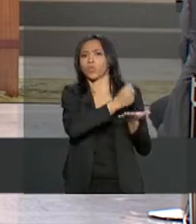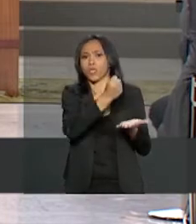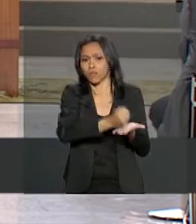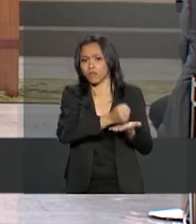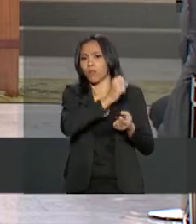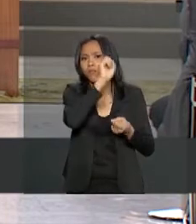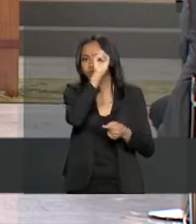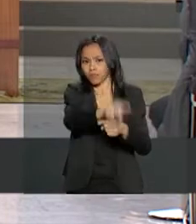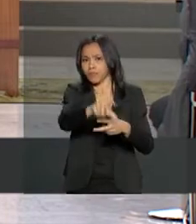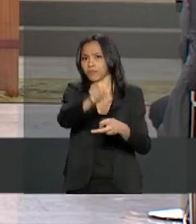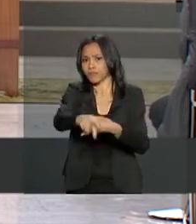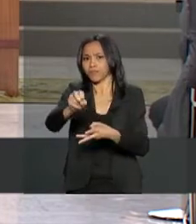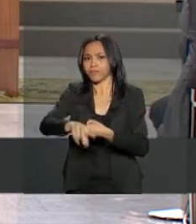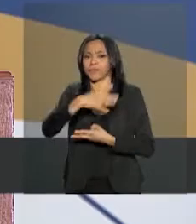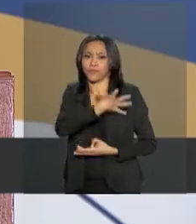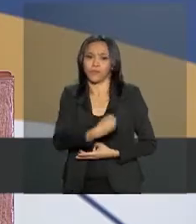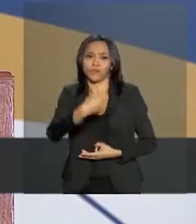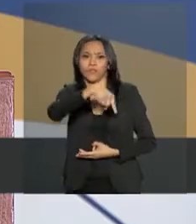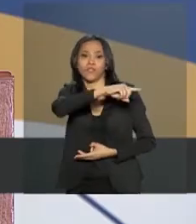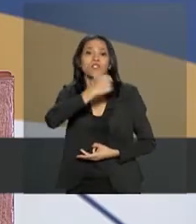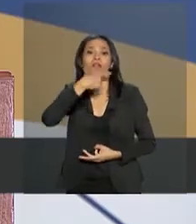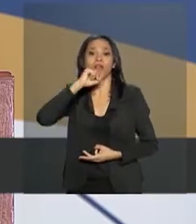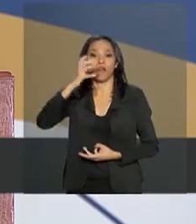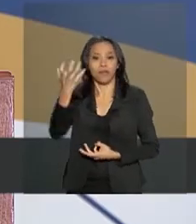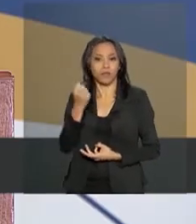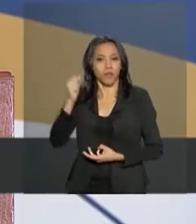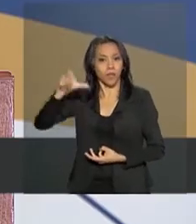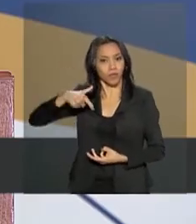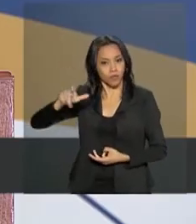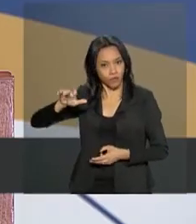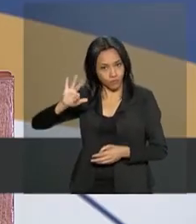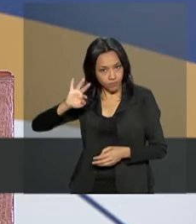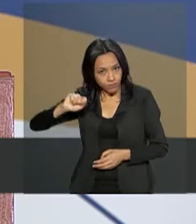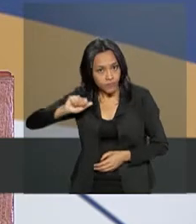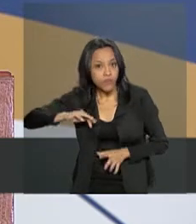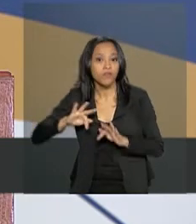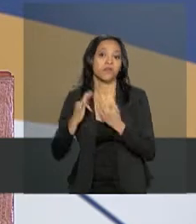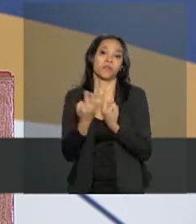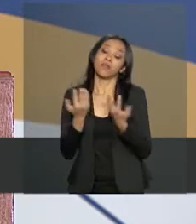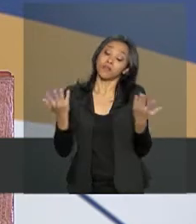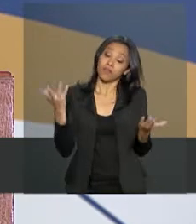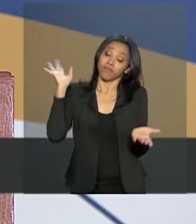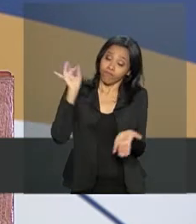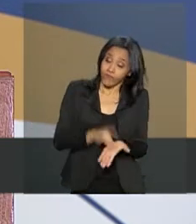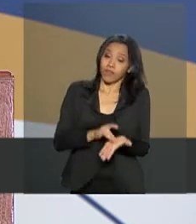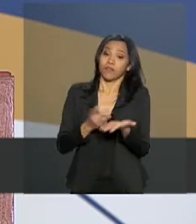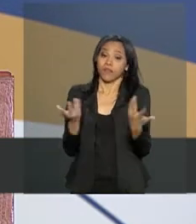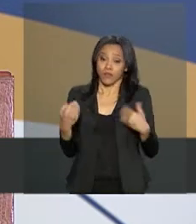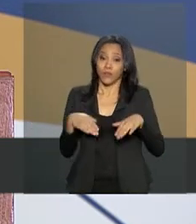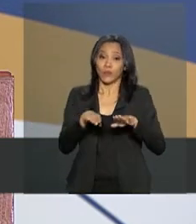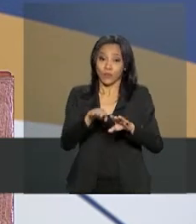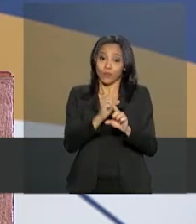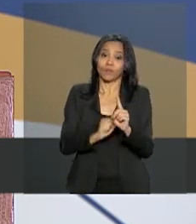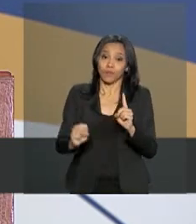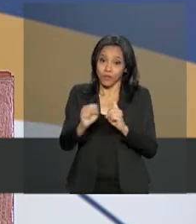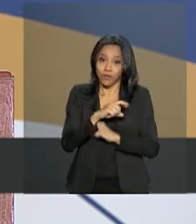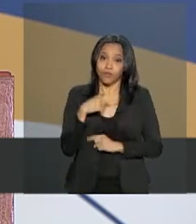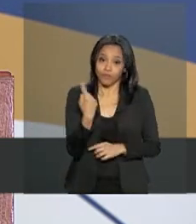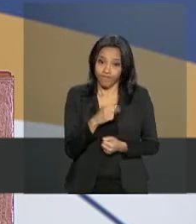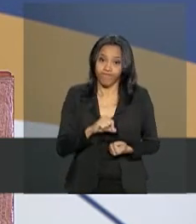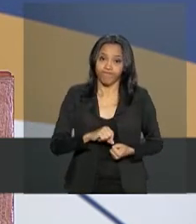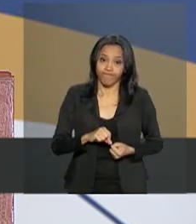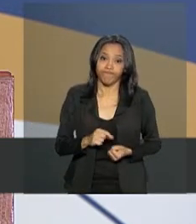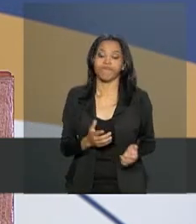portanto estão progredindo então nós estamos fazendo uma verdadeira inclusão é social e